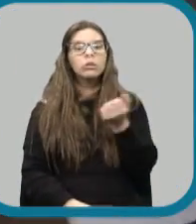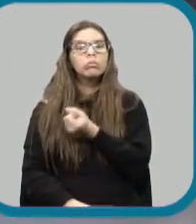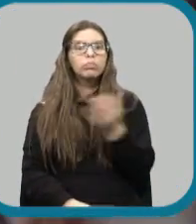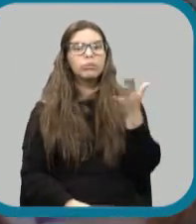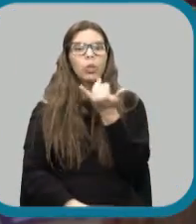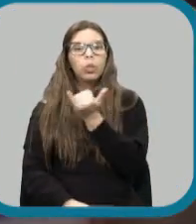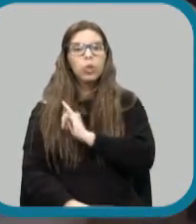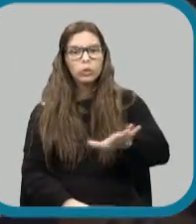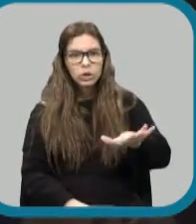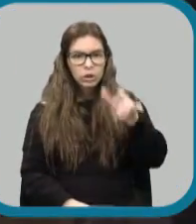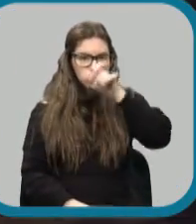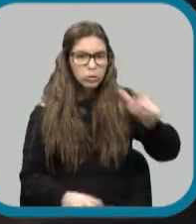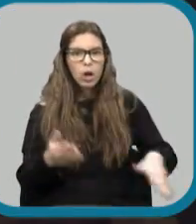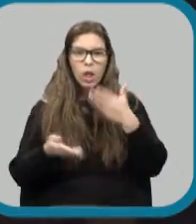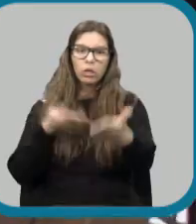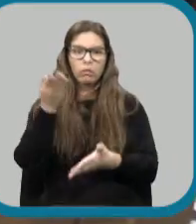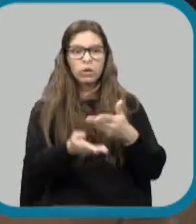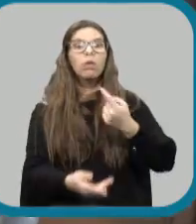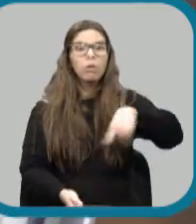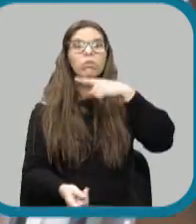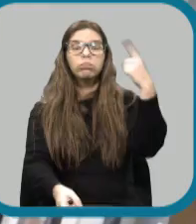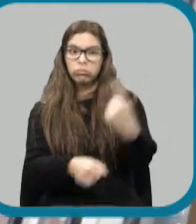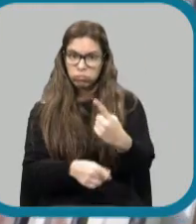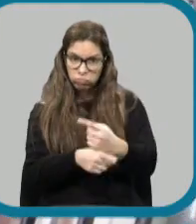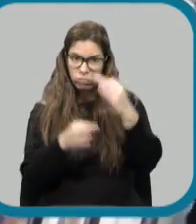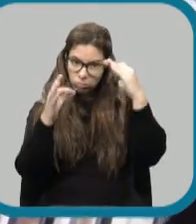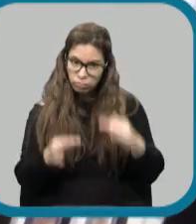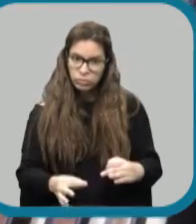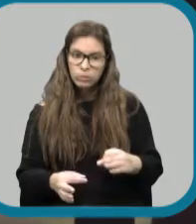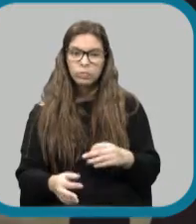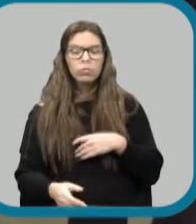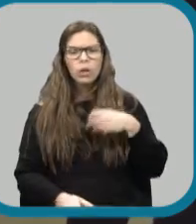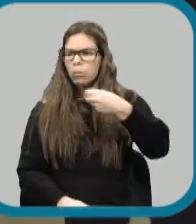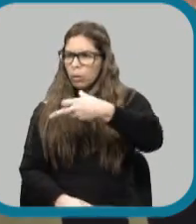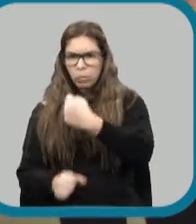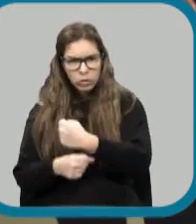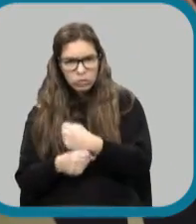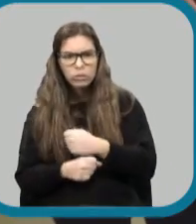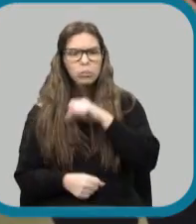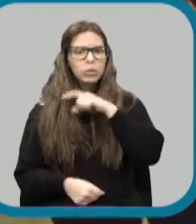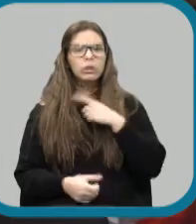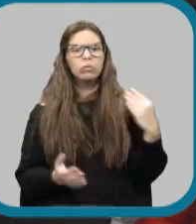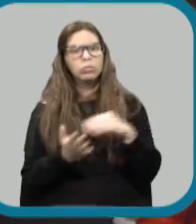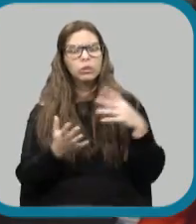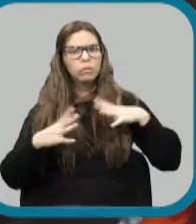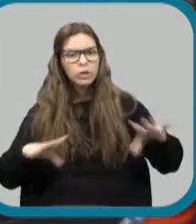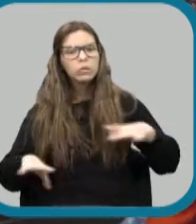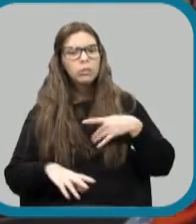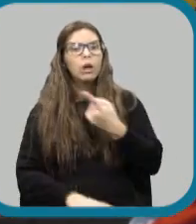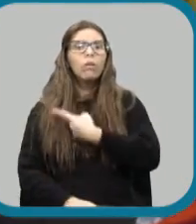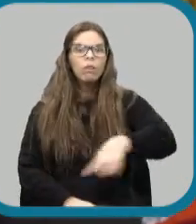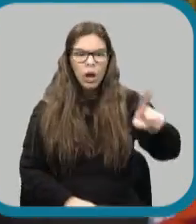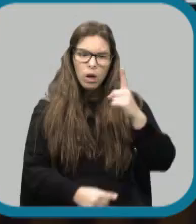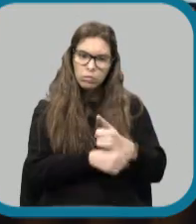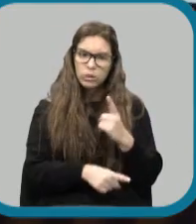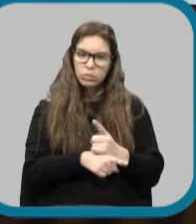pessoas candidatarem-se a essas vagas, e as pessoas vão, e podem faltar ao trabalho, podem ter dias de férias, mas as pessoas têm de ir